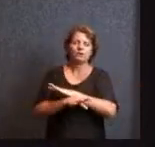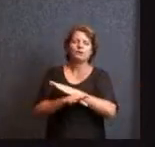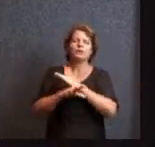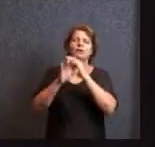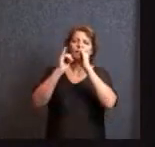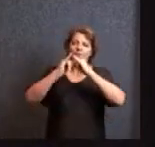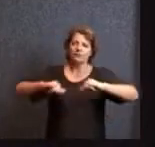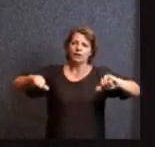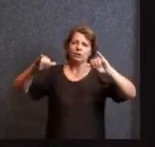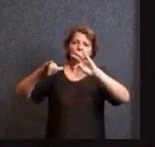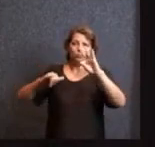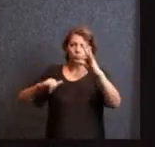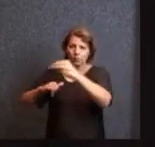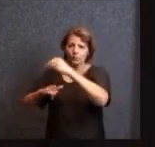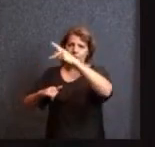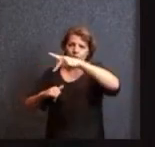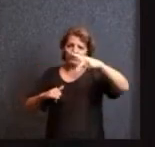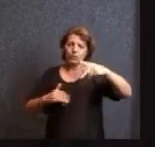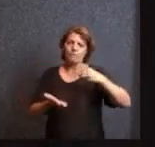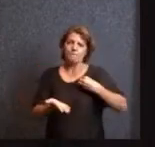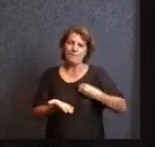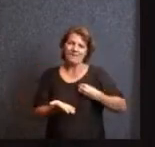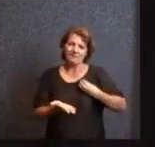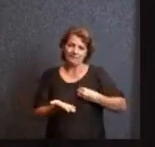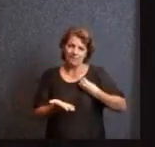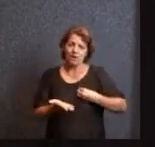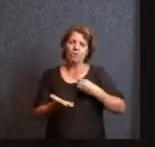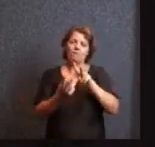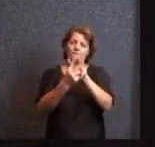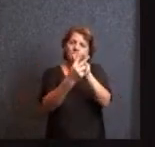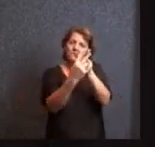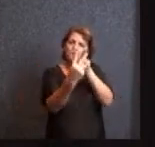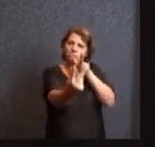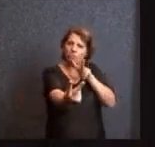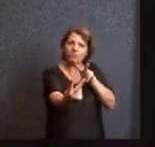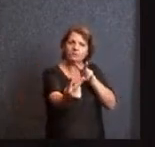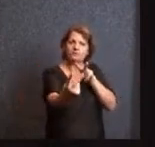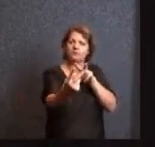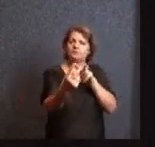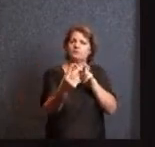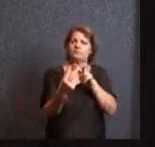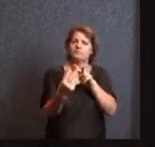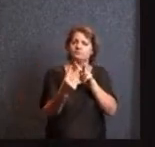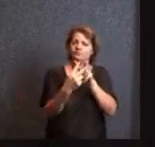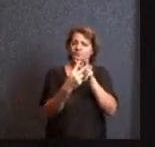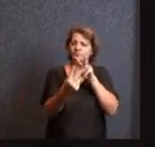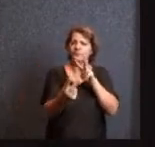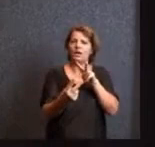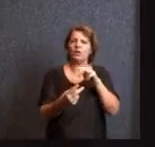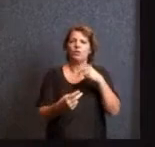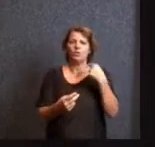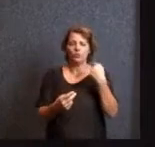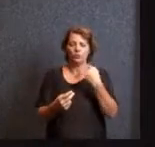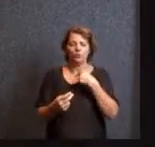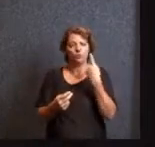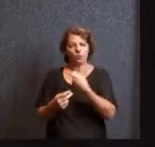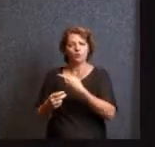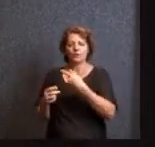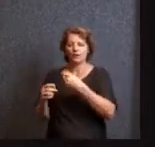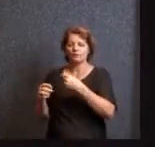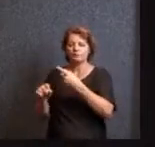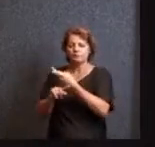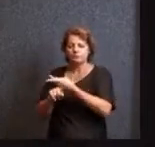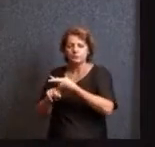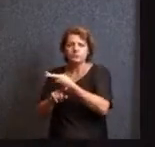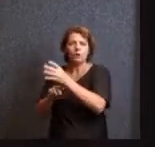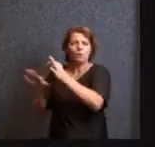que estão aqui presencialmente, virtualmente, que nós estamos buscando e teremos